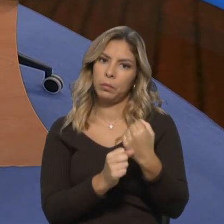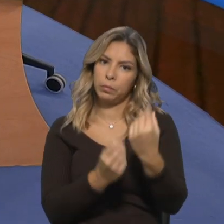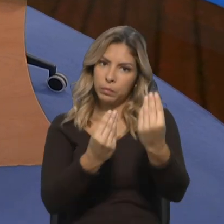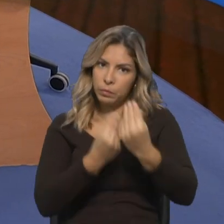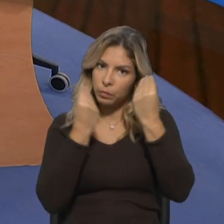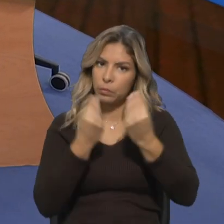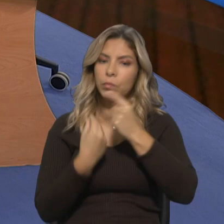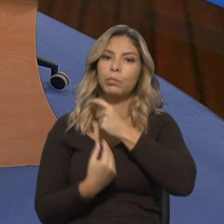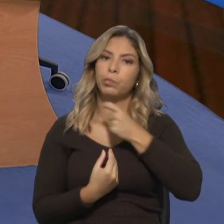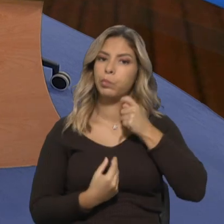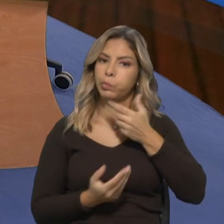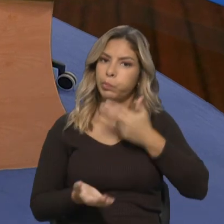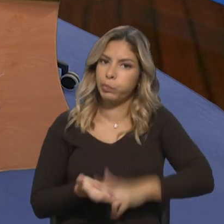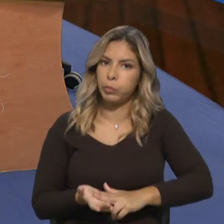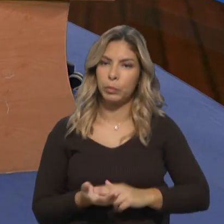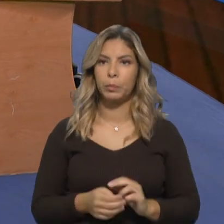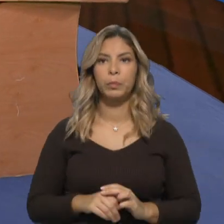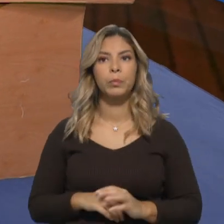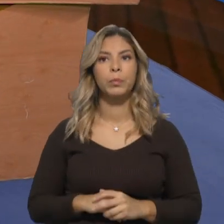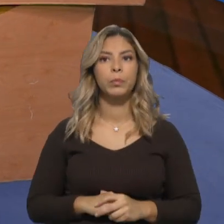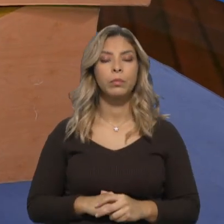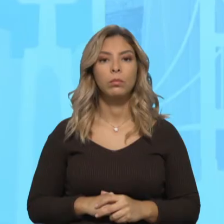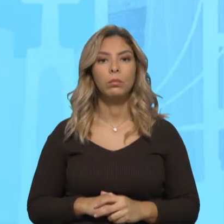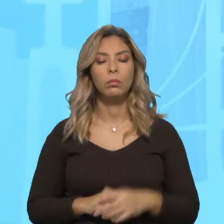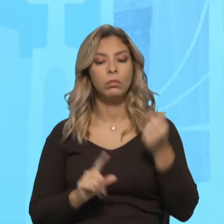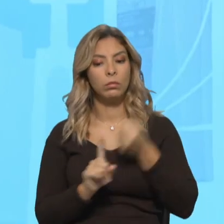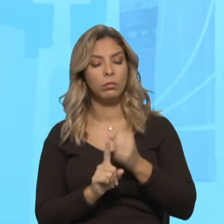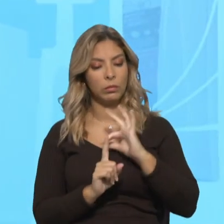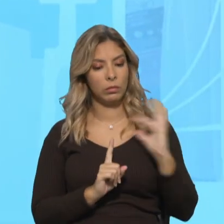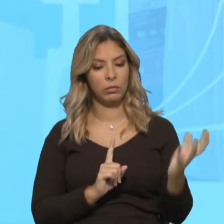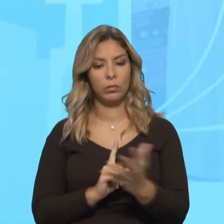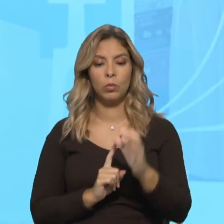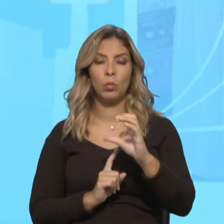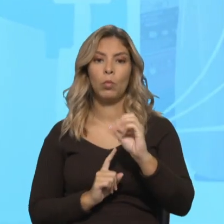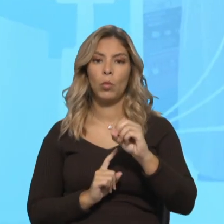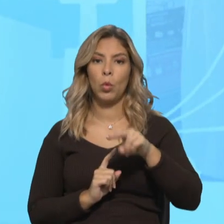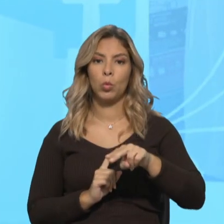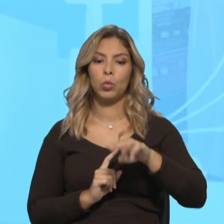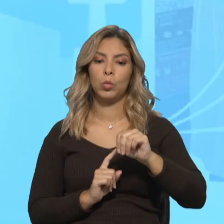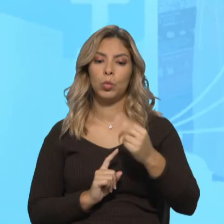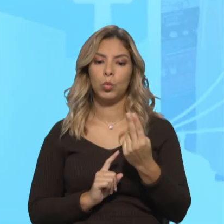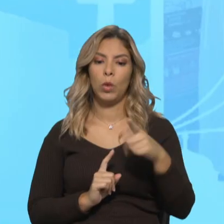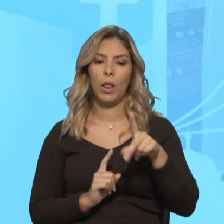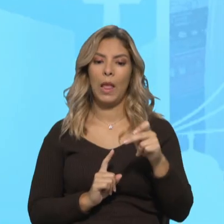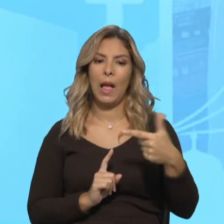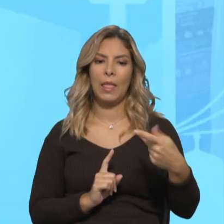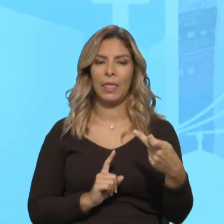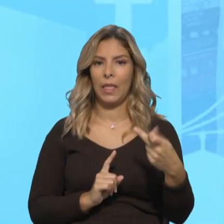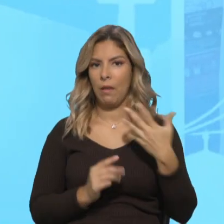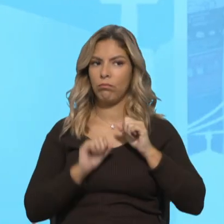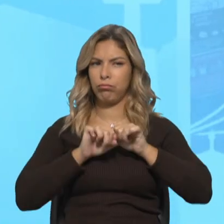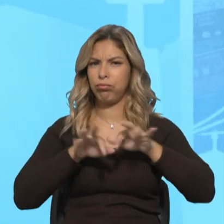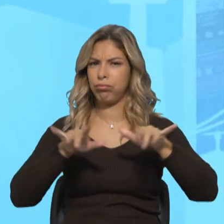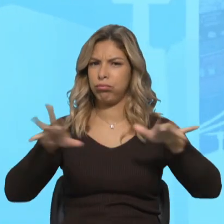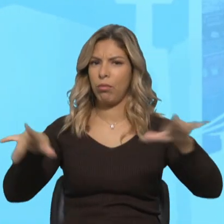e missionária. Entretanto, os missionários da Consolata espalharam-se pelo mundo. Este carisma